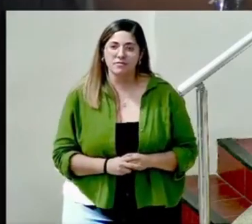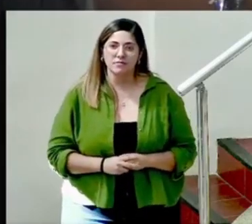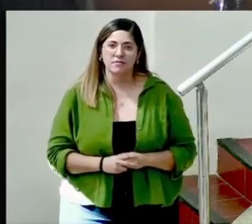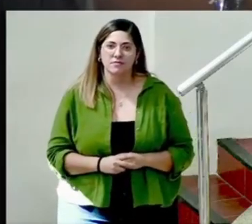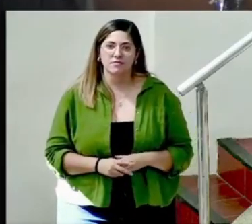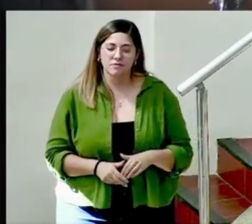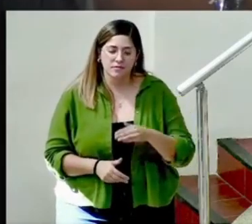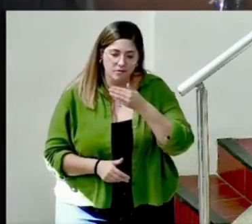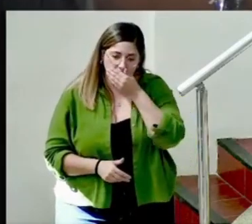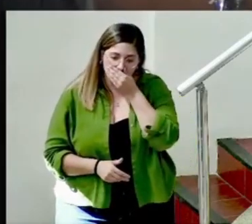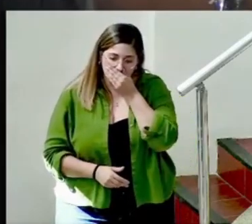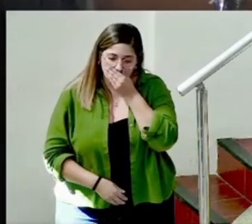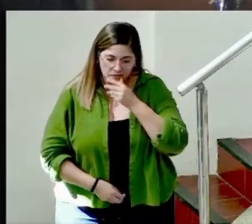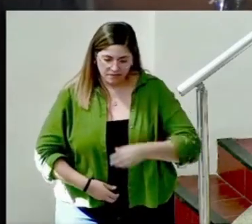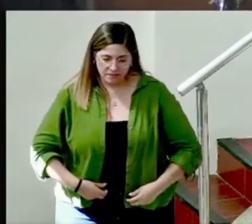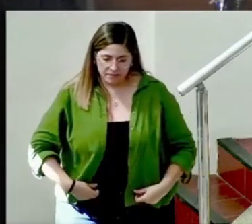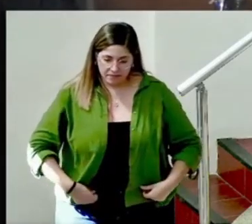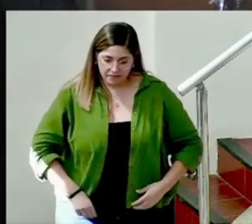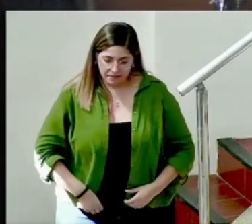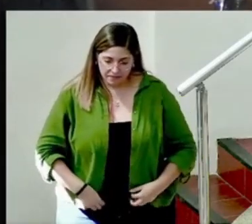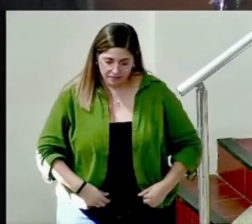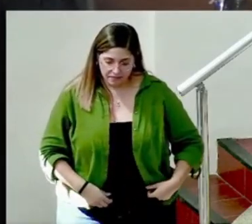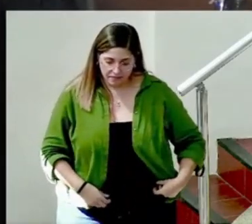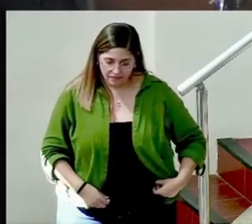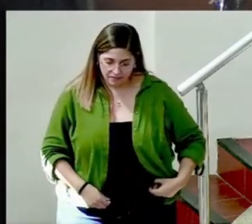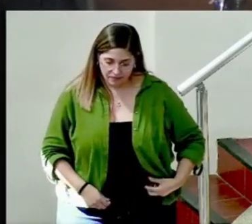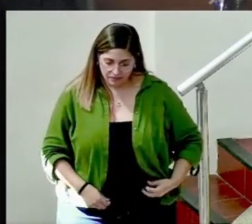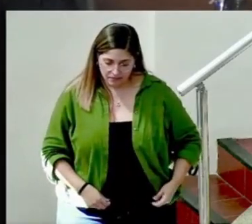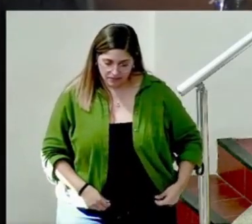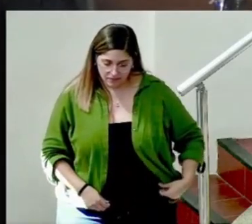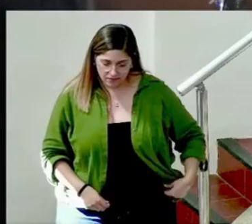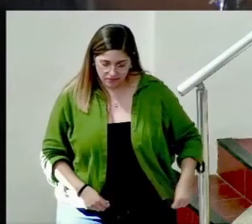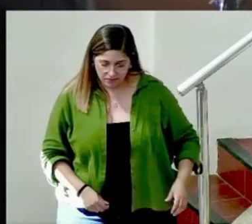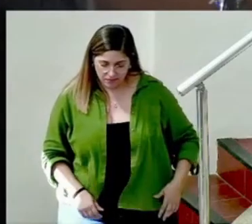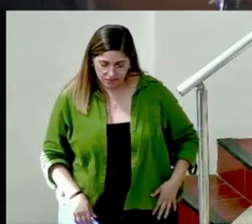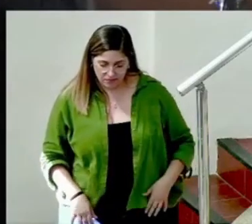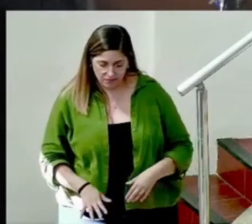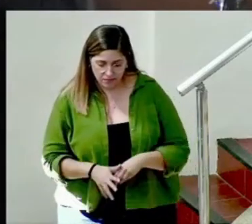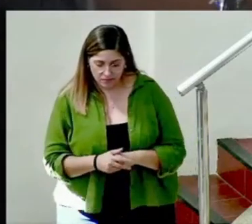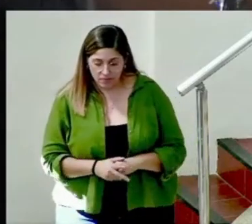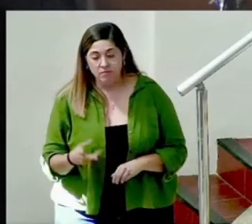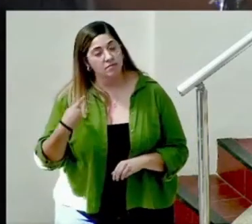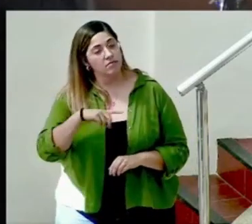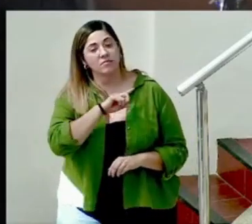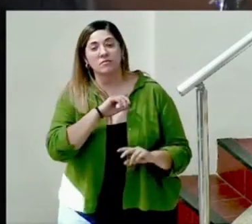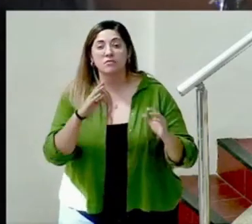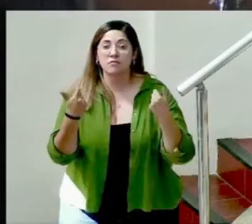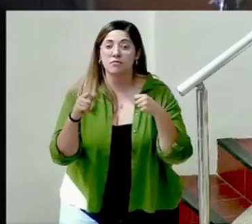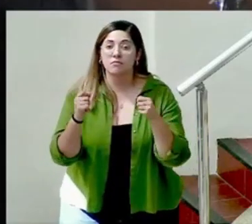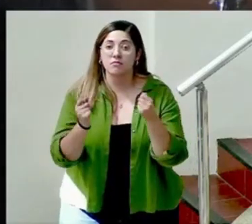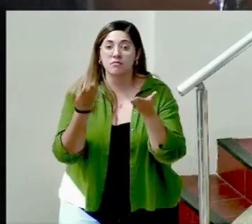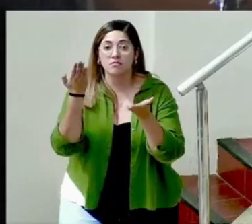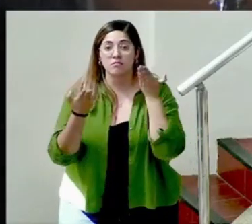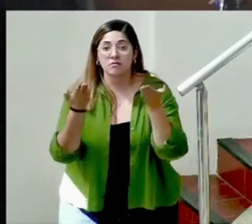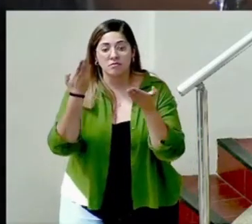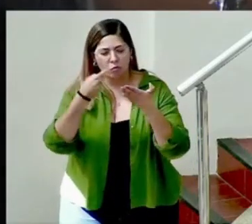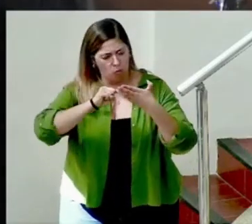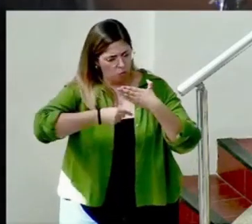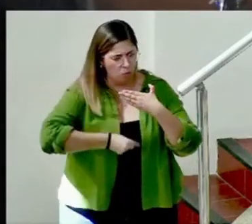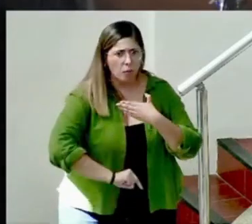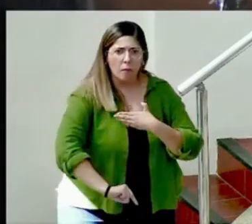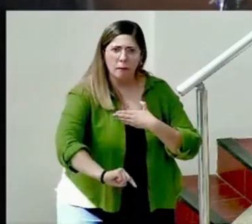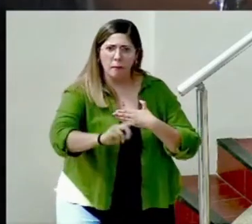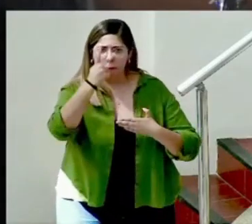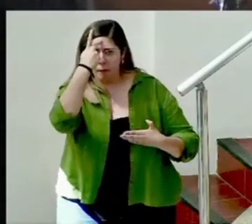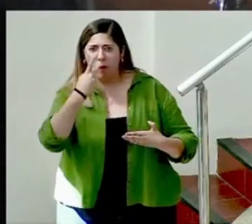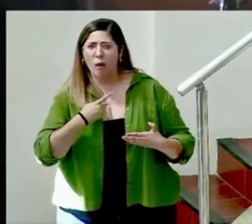foi abandonada ao longo dos séculos. E é a prática do autoexame. da autoconfrontação, que